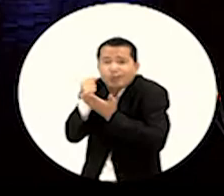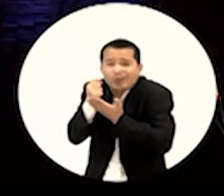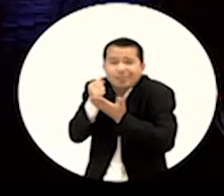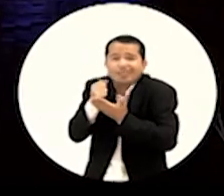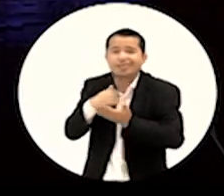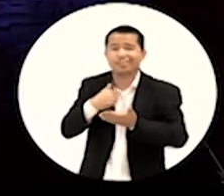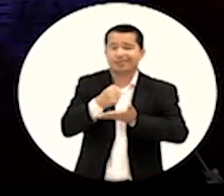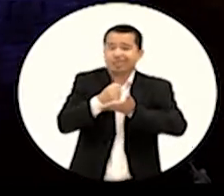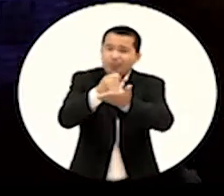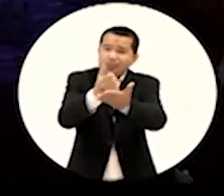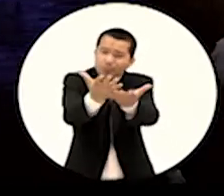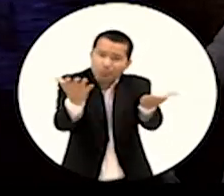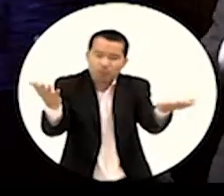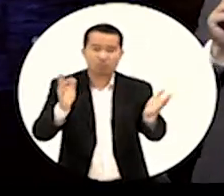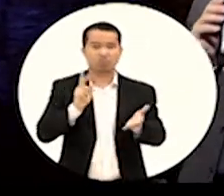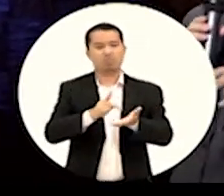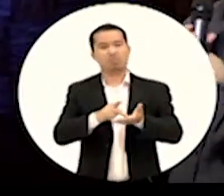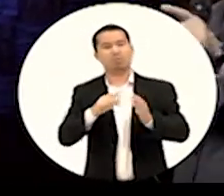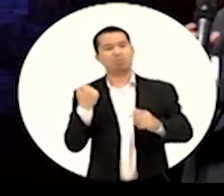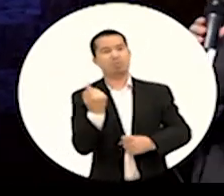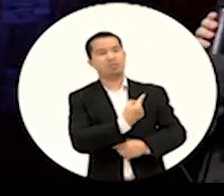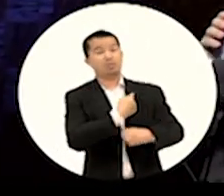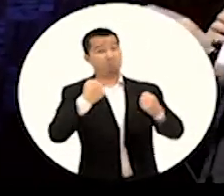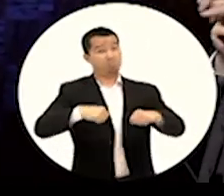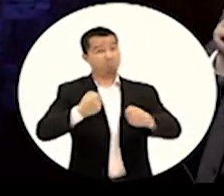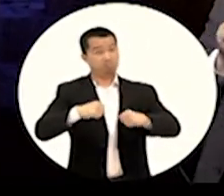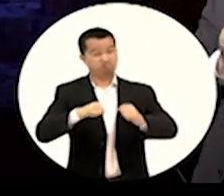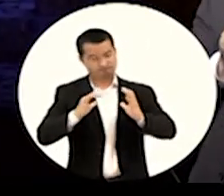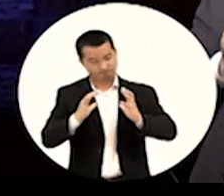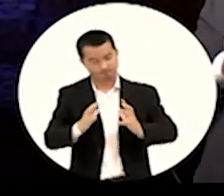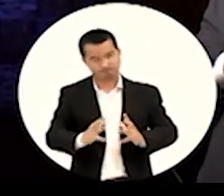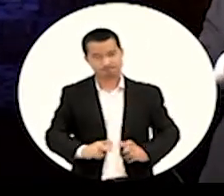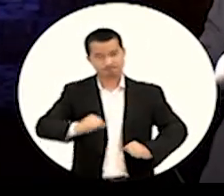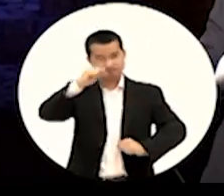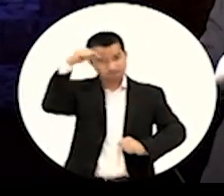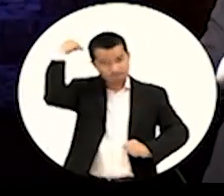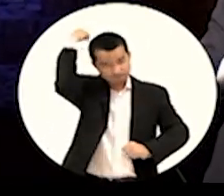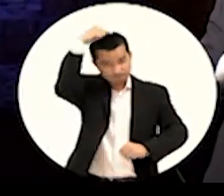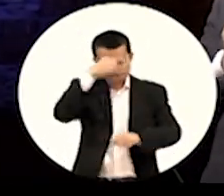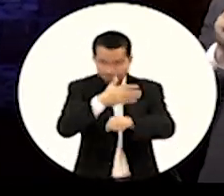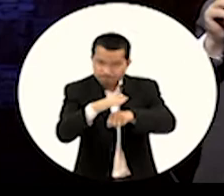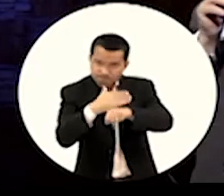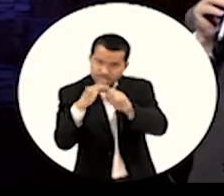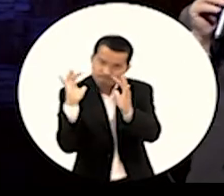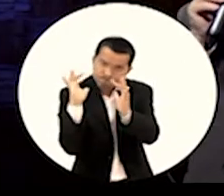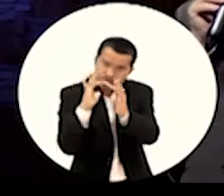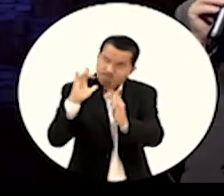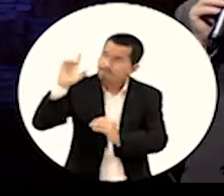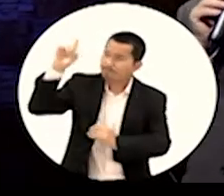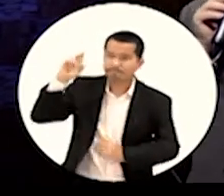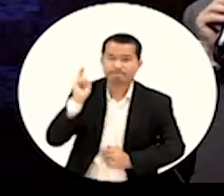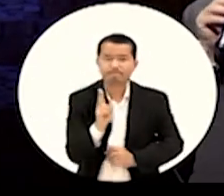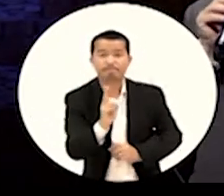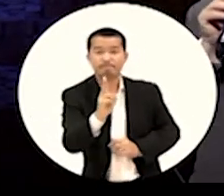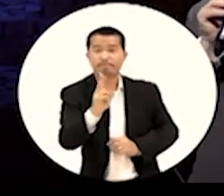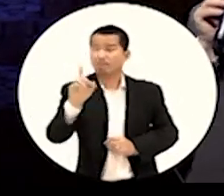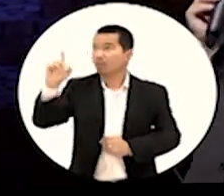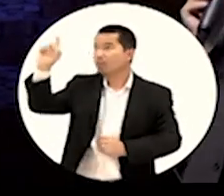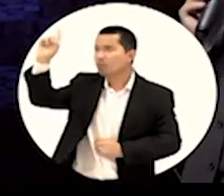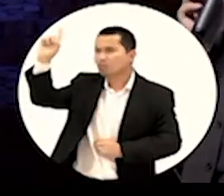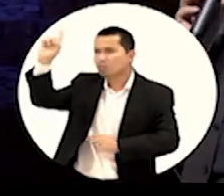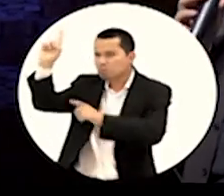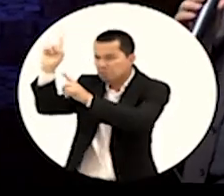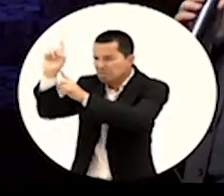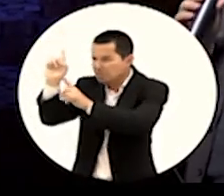qualquer pessoa. É verdade, existem alguns requisitos para isso, Mas o Deus de toda graça, que